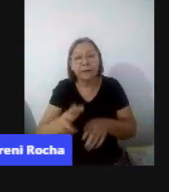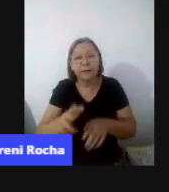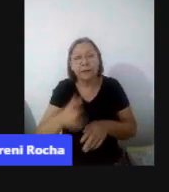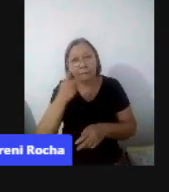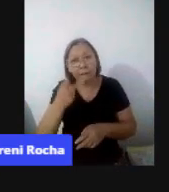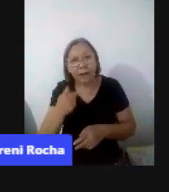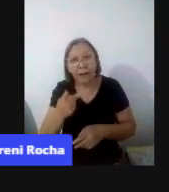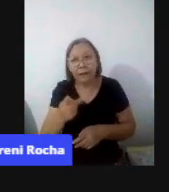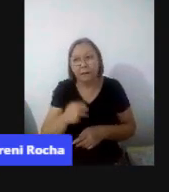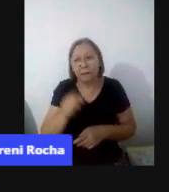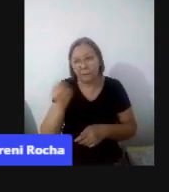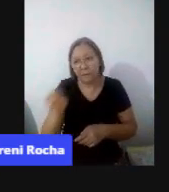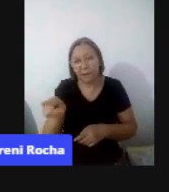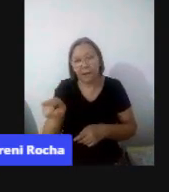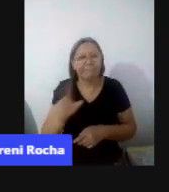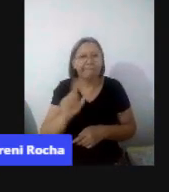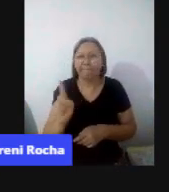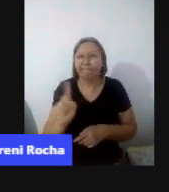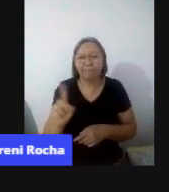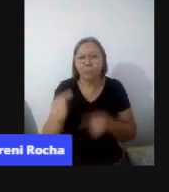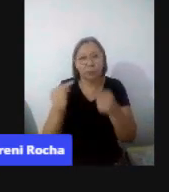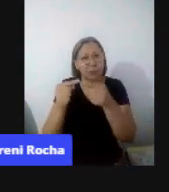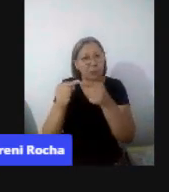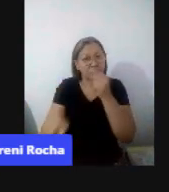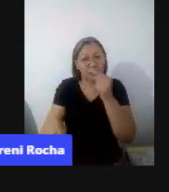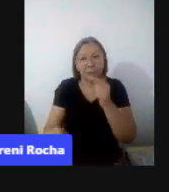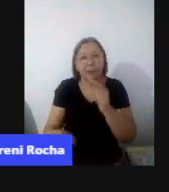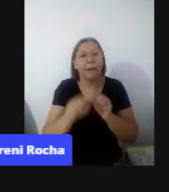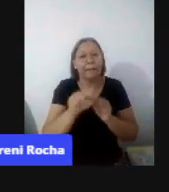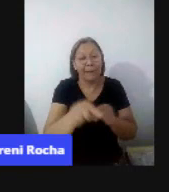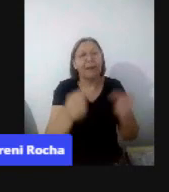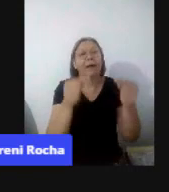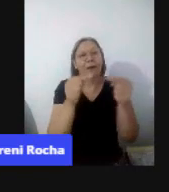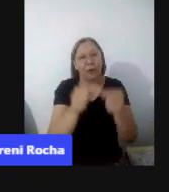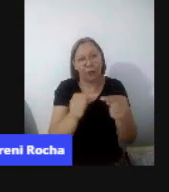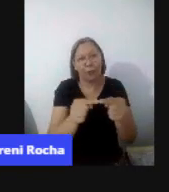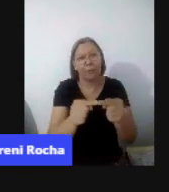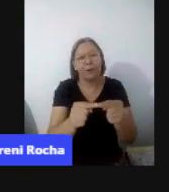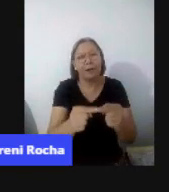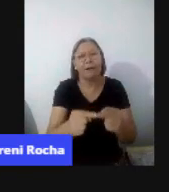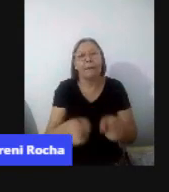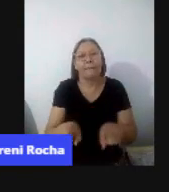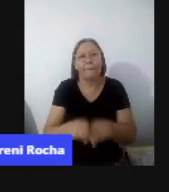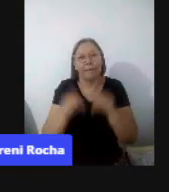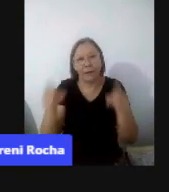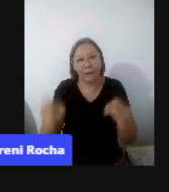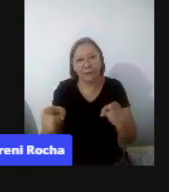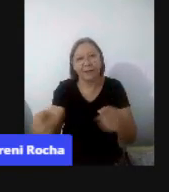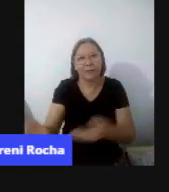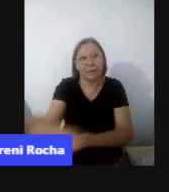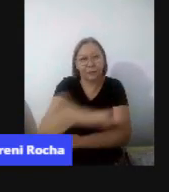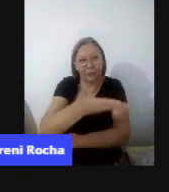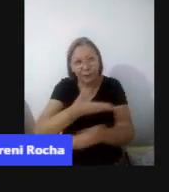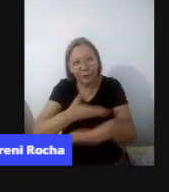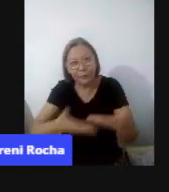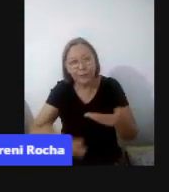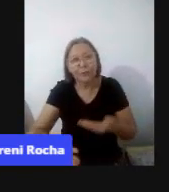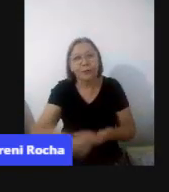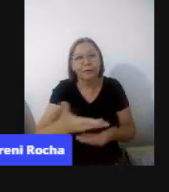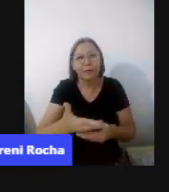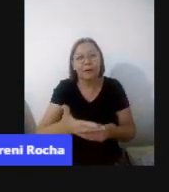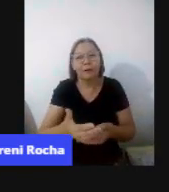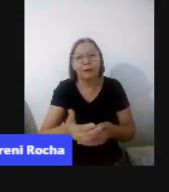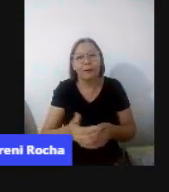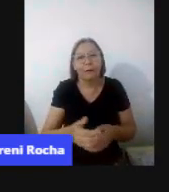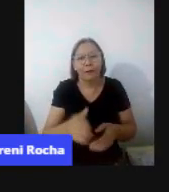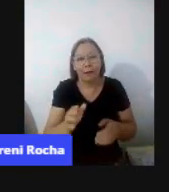vai servir. E, às vezes, o que a gente fala, que o social ele é tão importante, que só de eu trabalhar do lado de um colega e ele me